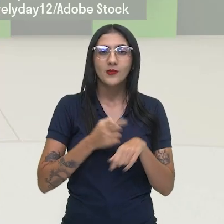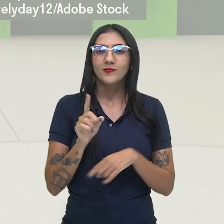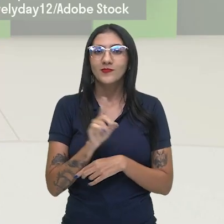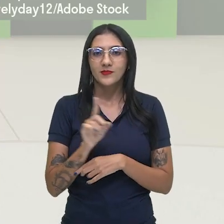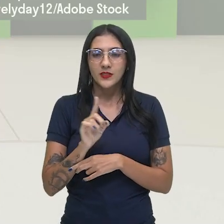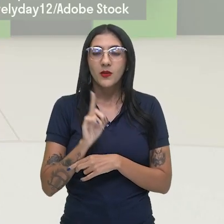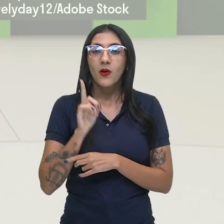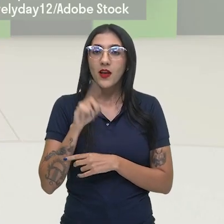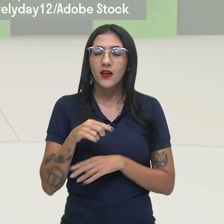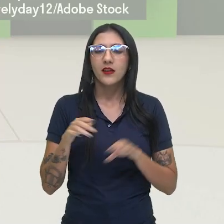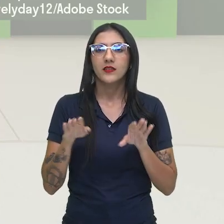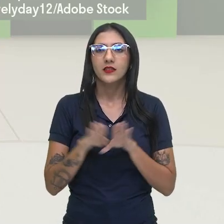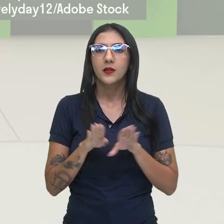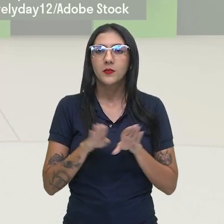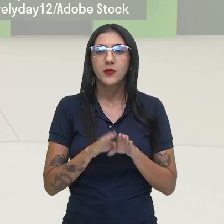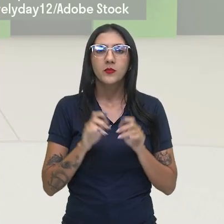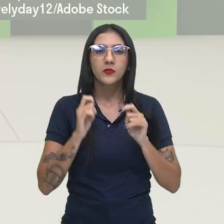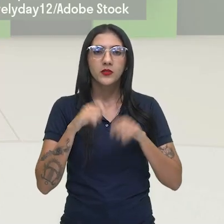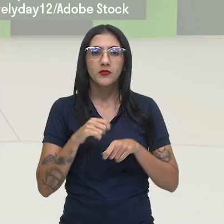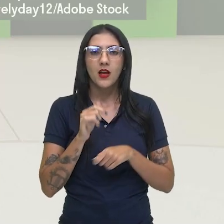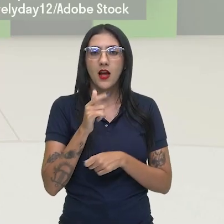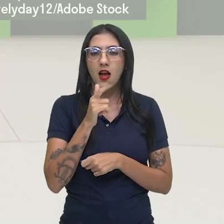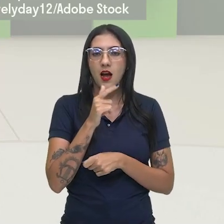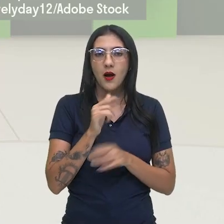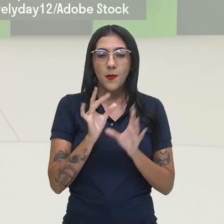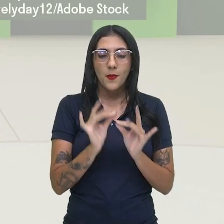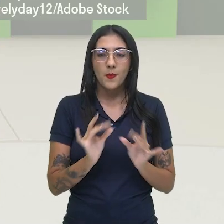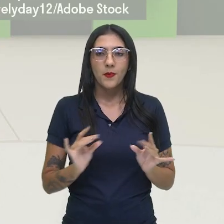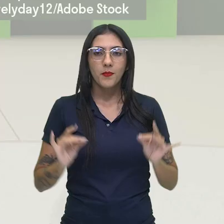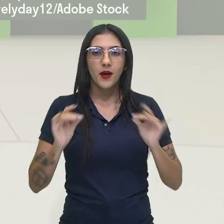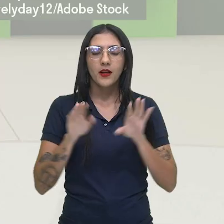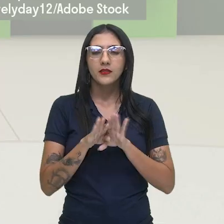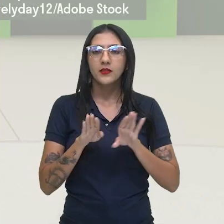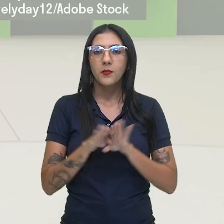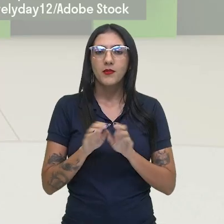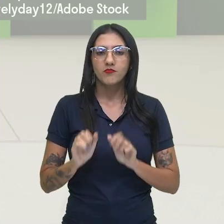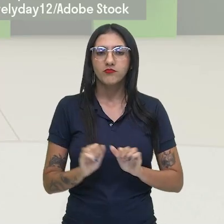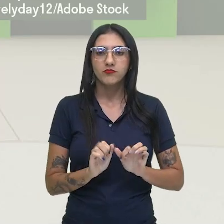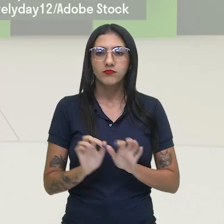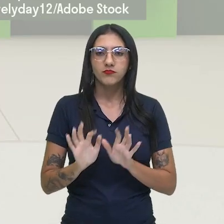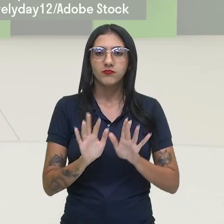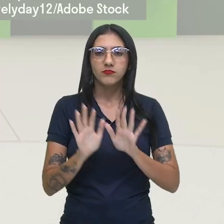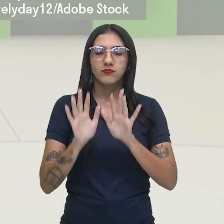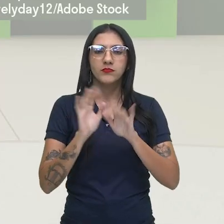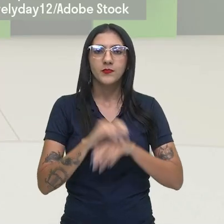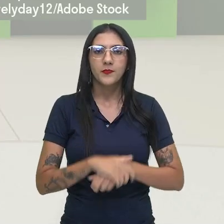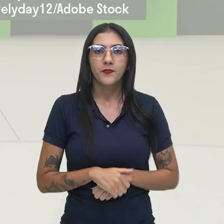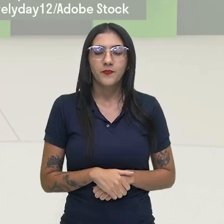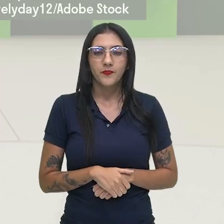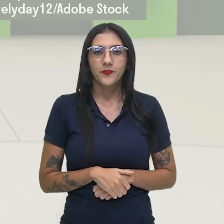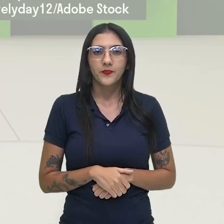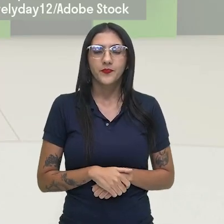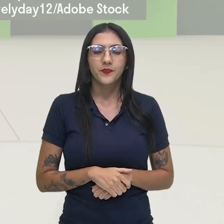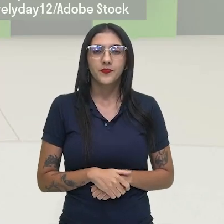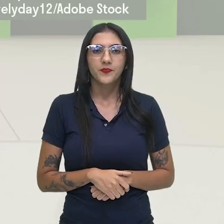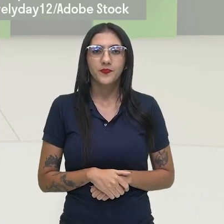também ela pode se apresentar na forma líquida e gasosa. Agora vamos ver